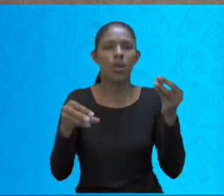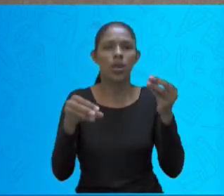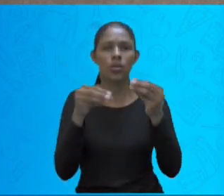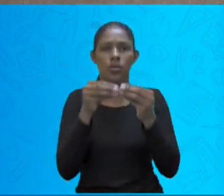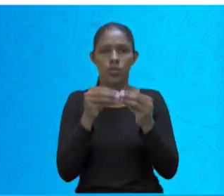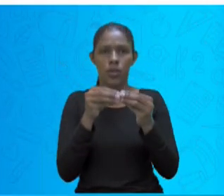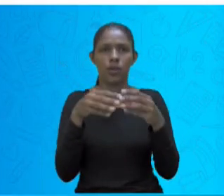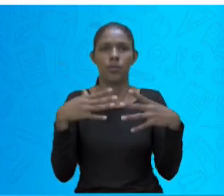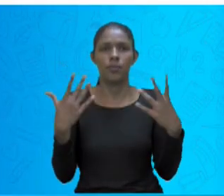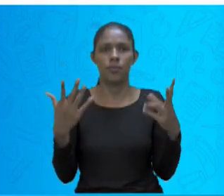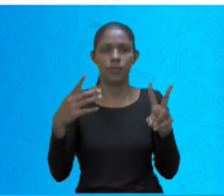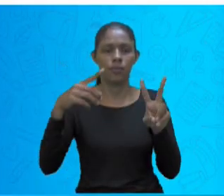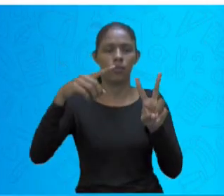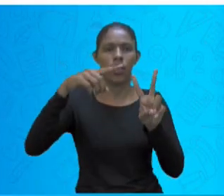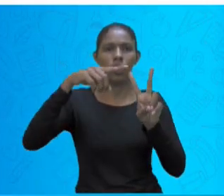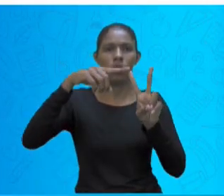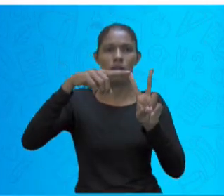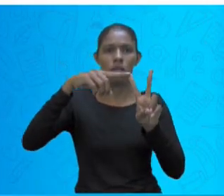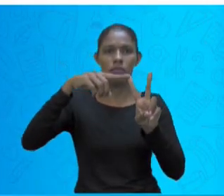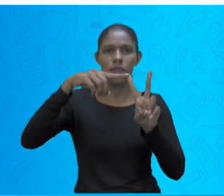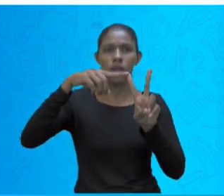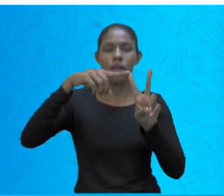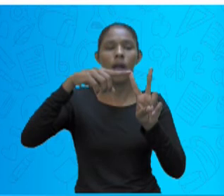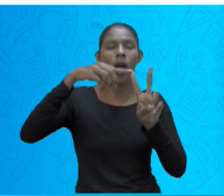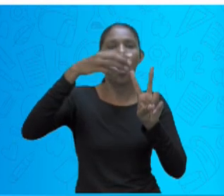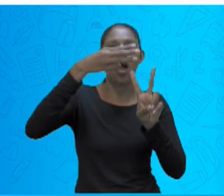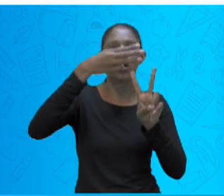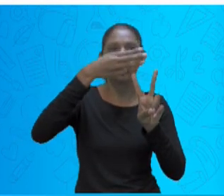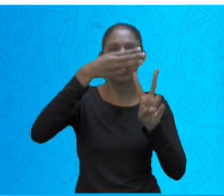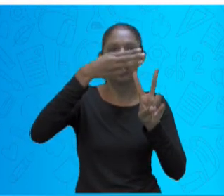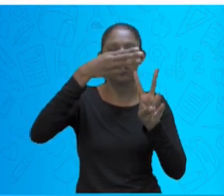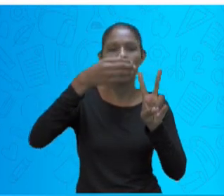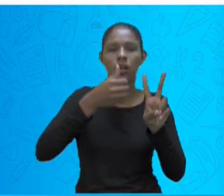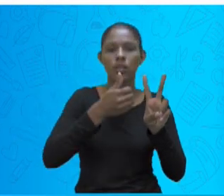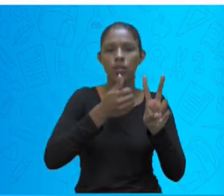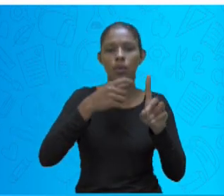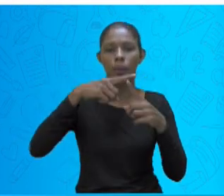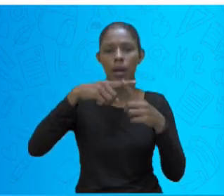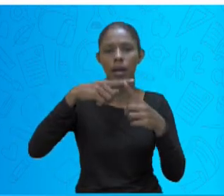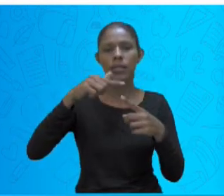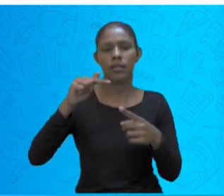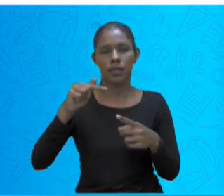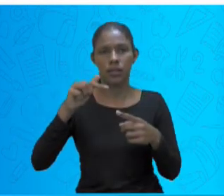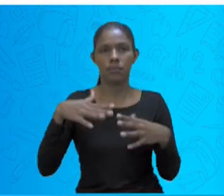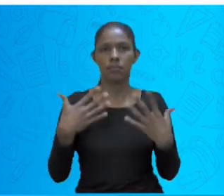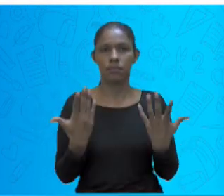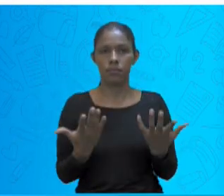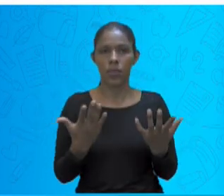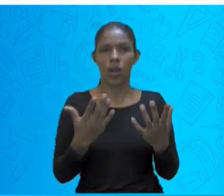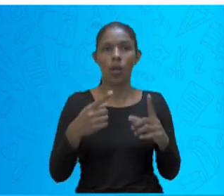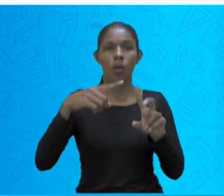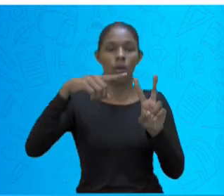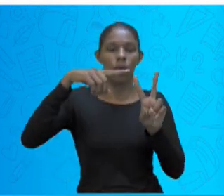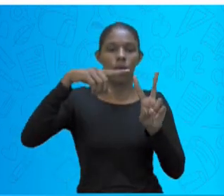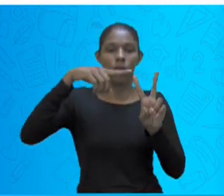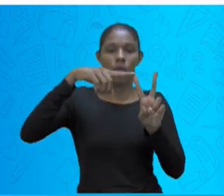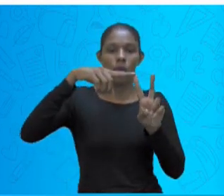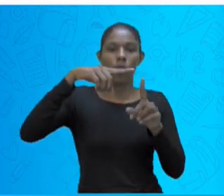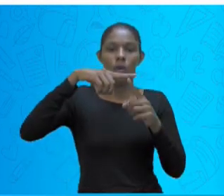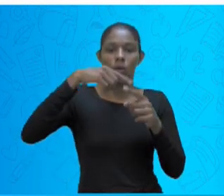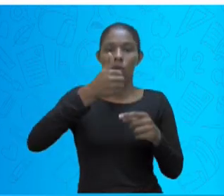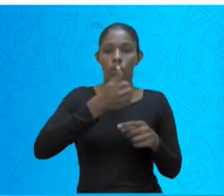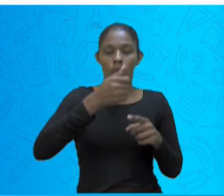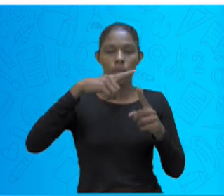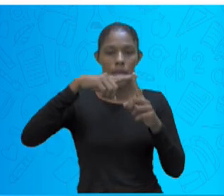7. Aí ficou raiz cúbica de 1 mais 7. 1 mais 7, 8. Qual é a